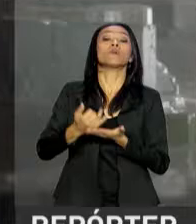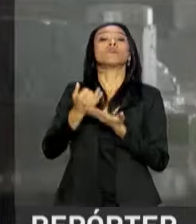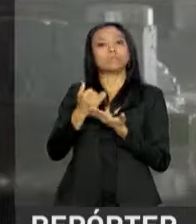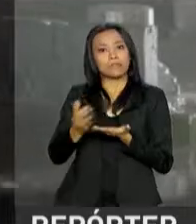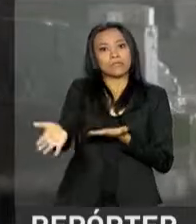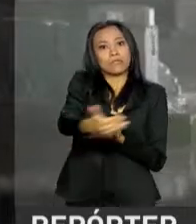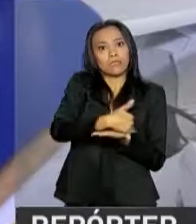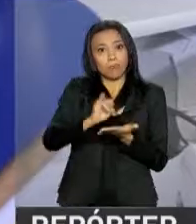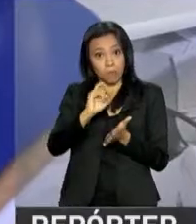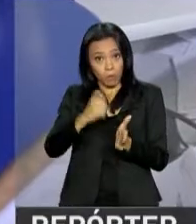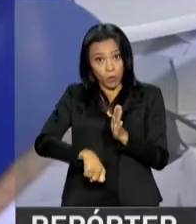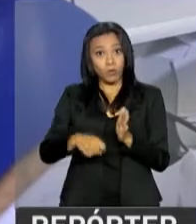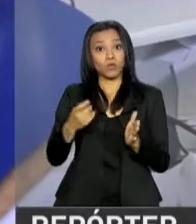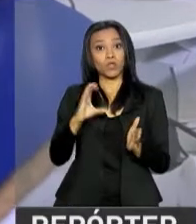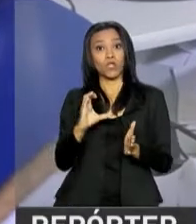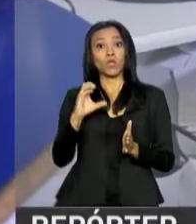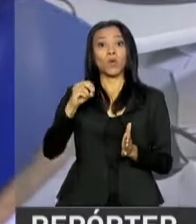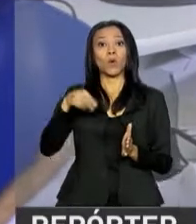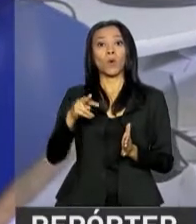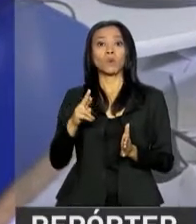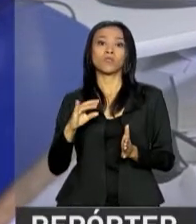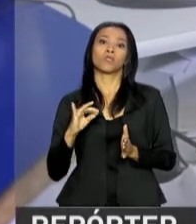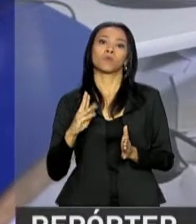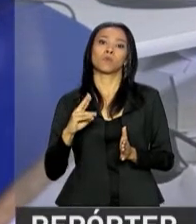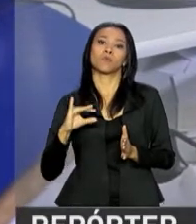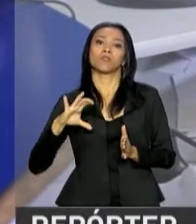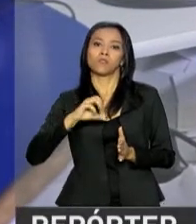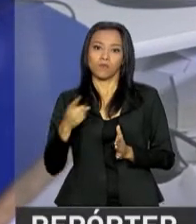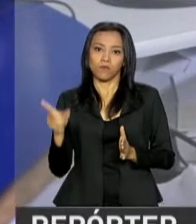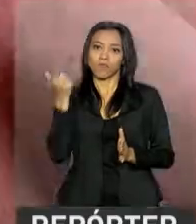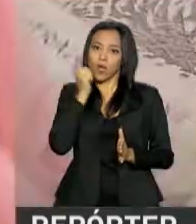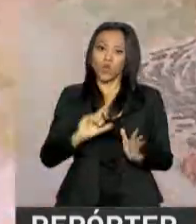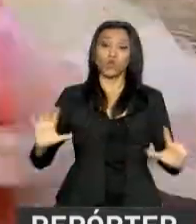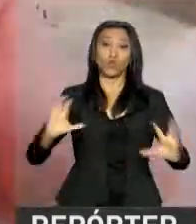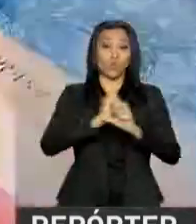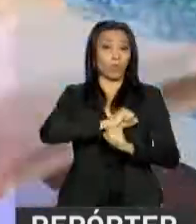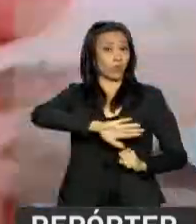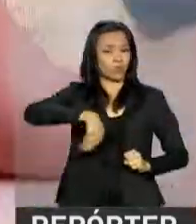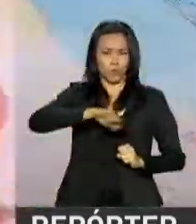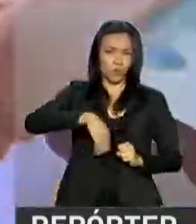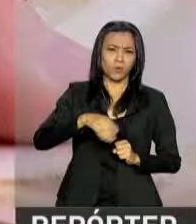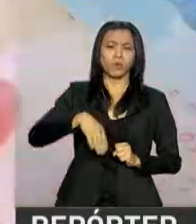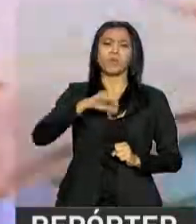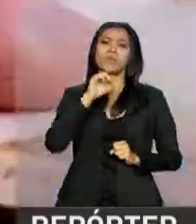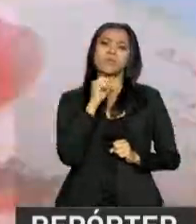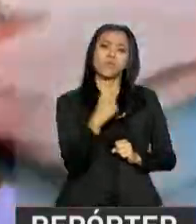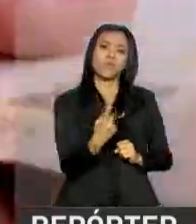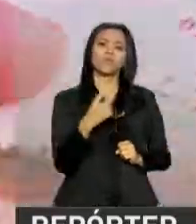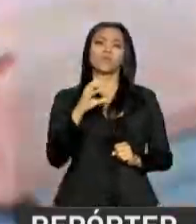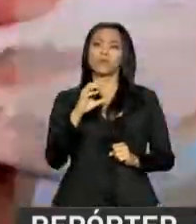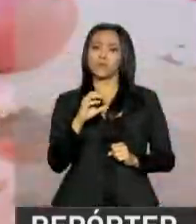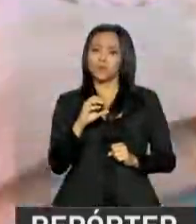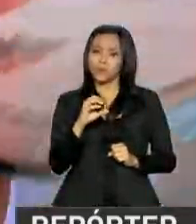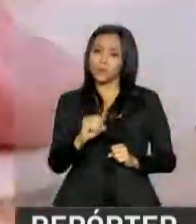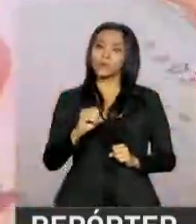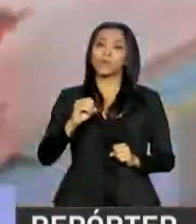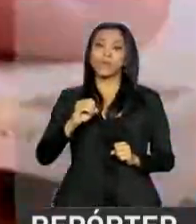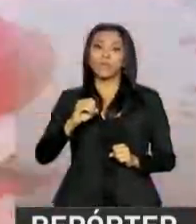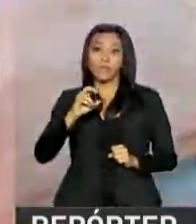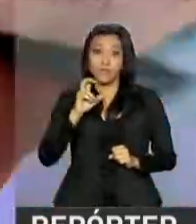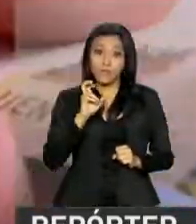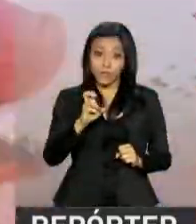tributos e contribuições. A arrecadação total das receitas federais foi de 105 bilhões